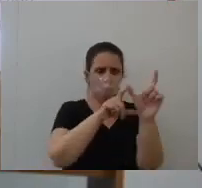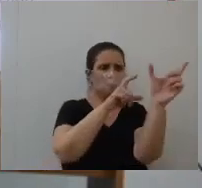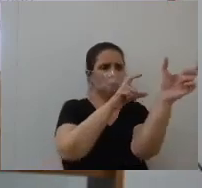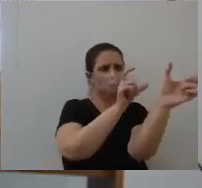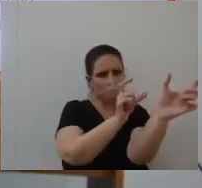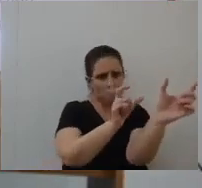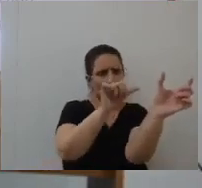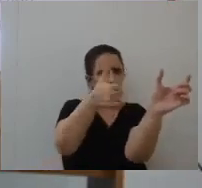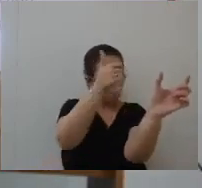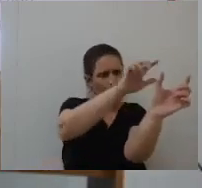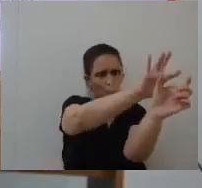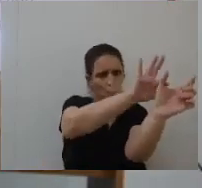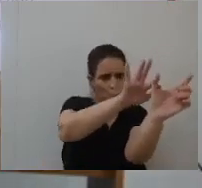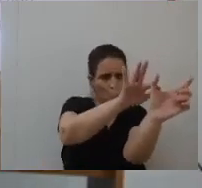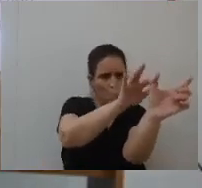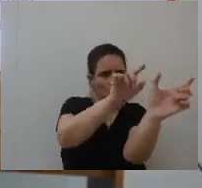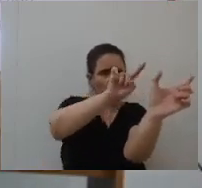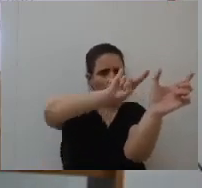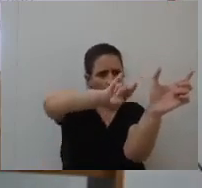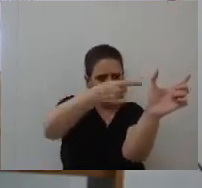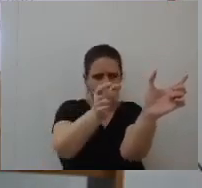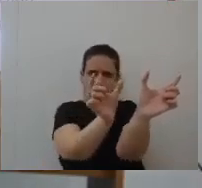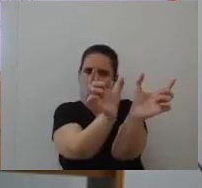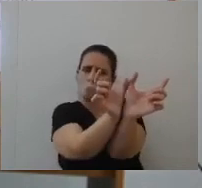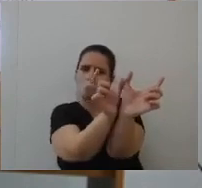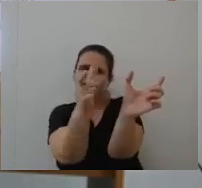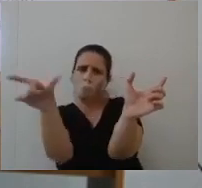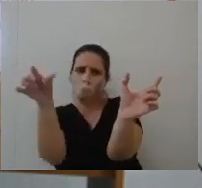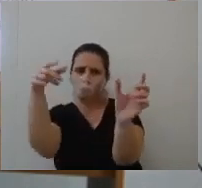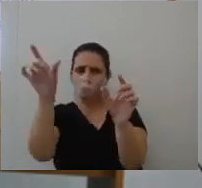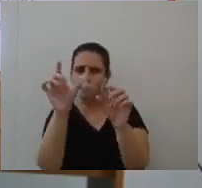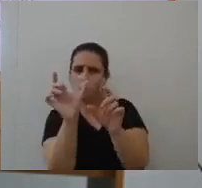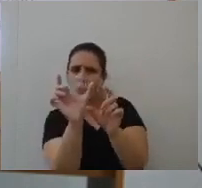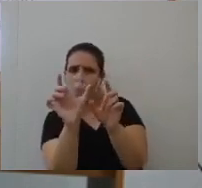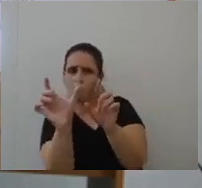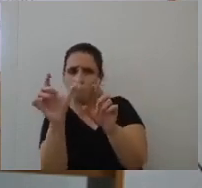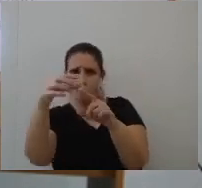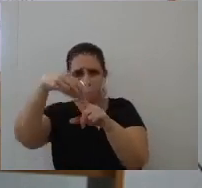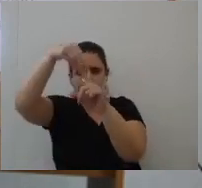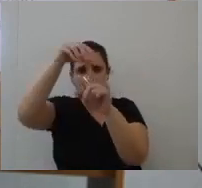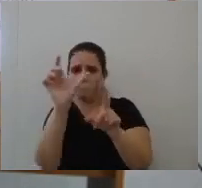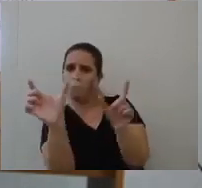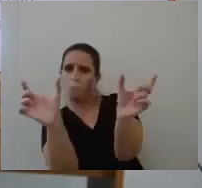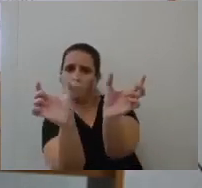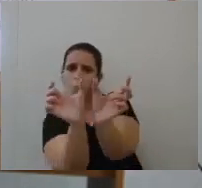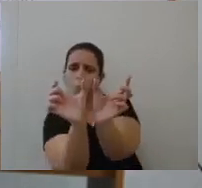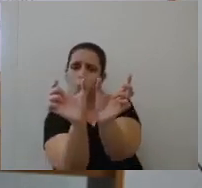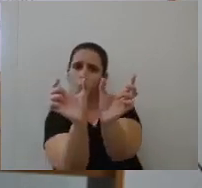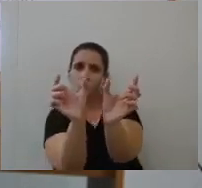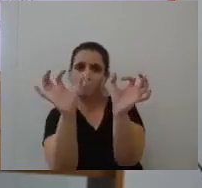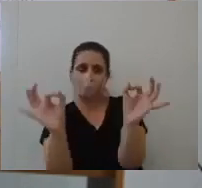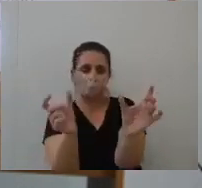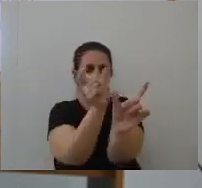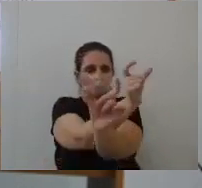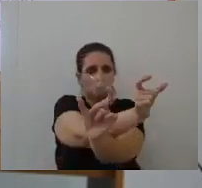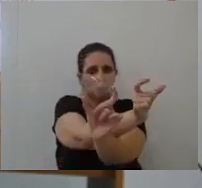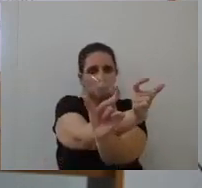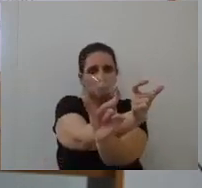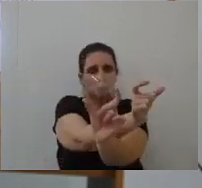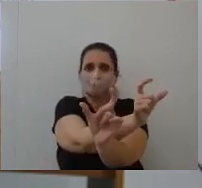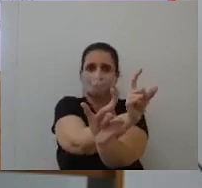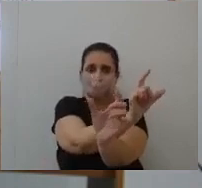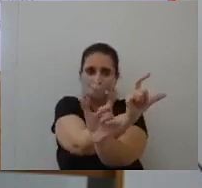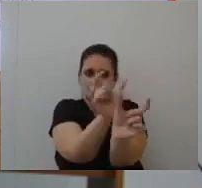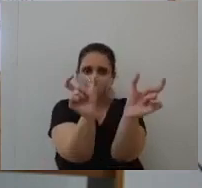exemplos aí para vocês, a gente deve colocar a vírgula, tá bom? Porque a ordem deixou de ser a ordem direta e passou a ser a